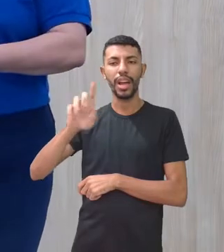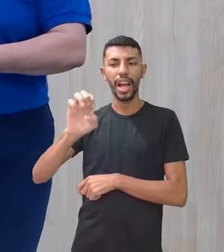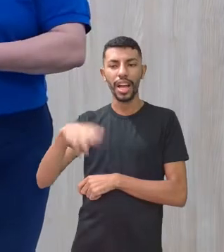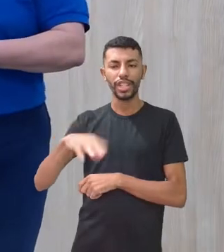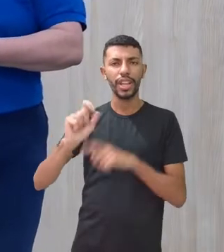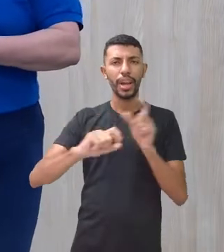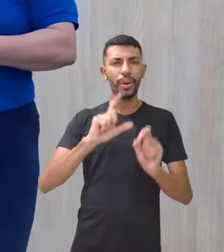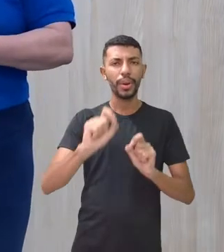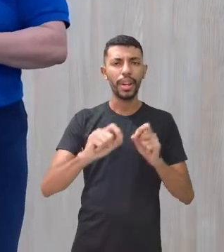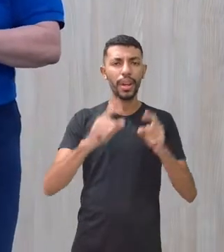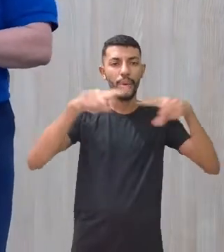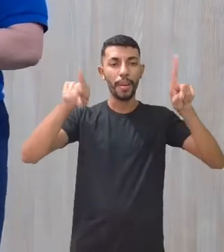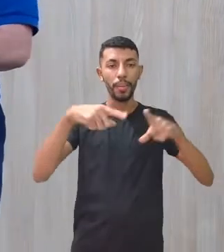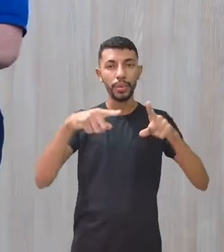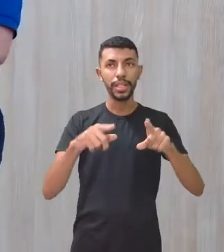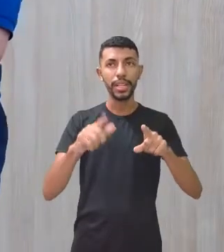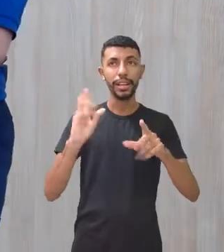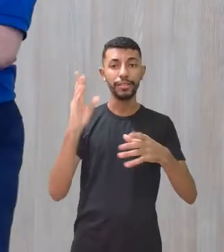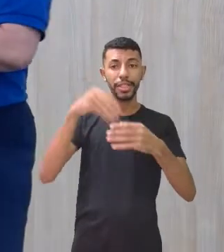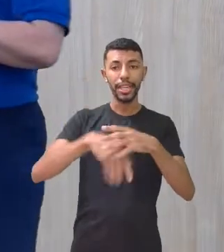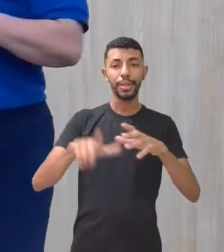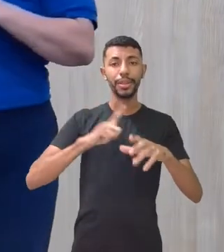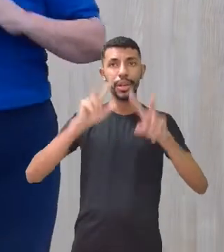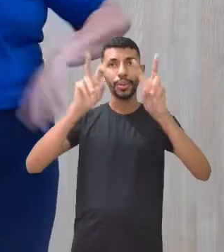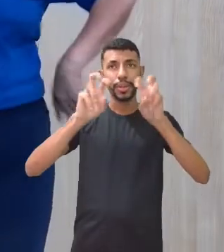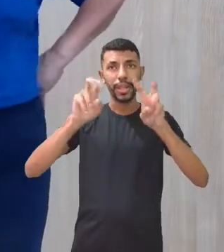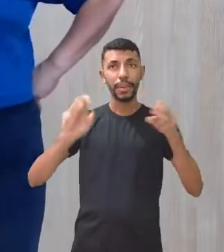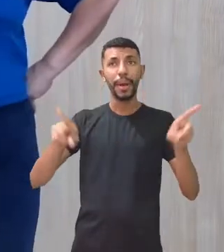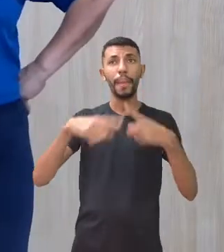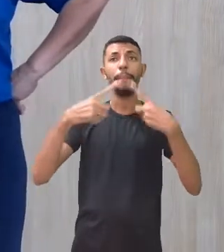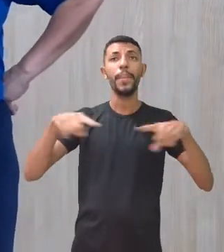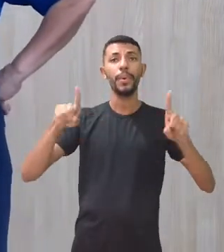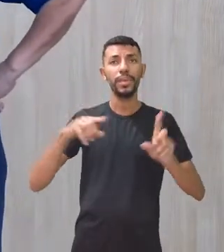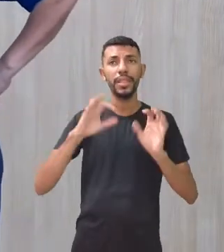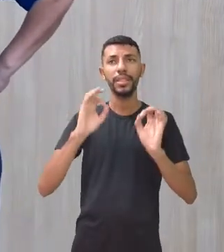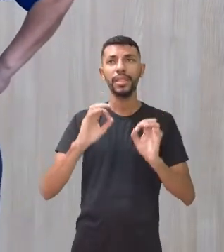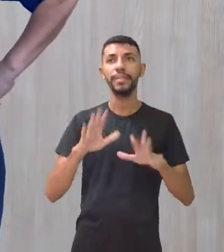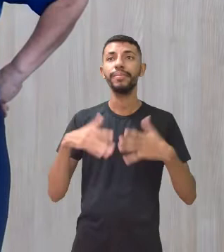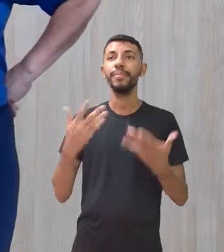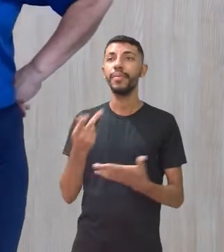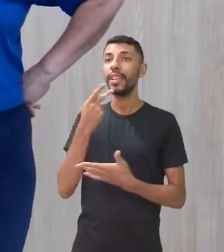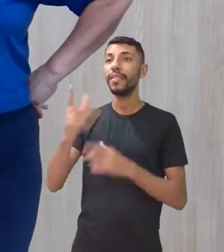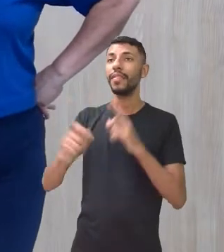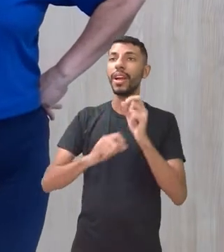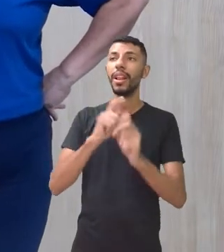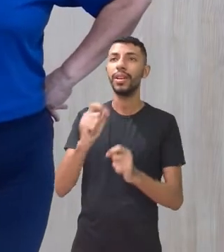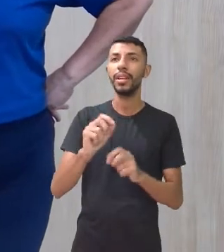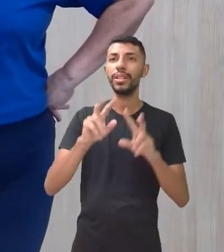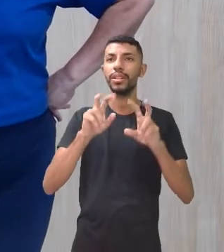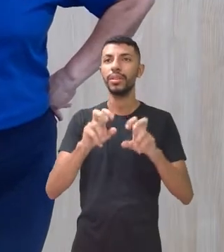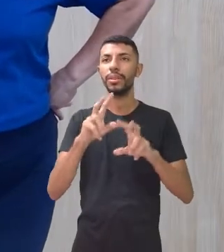é metalinguagem. Então, ele cita aí 32